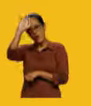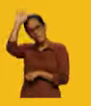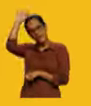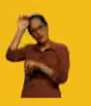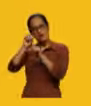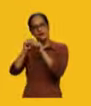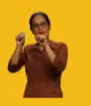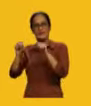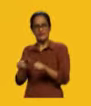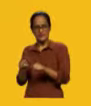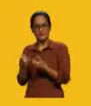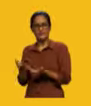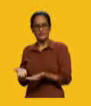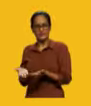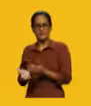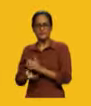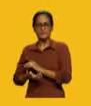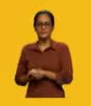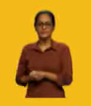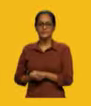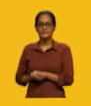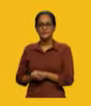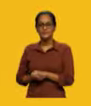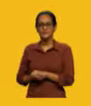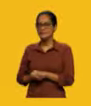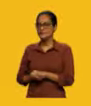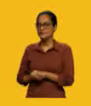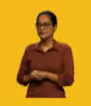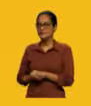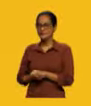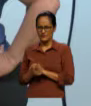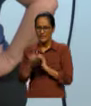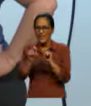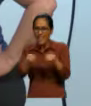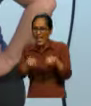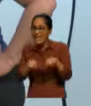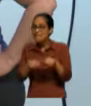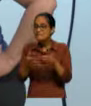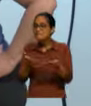romano. Então, vamos lá. Será que você dá conta